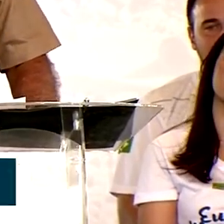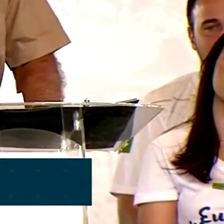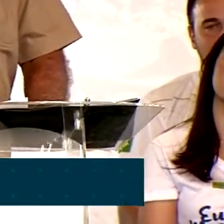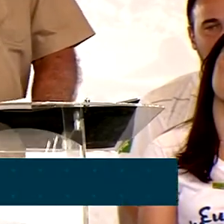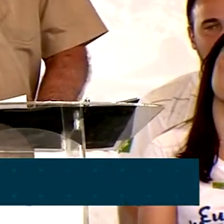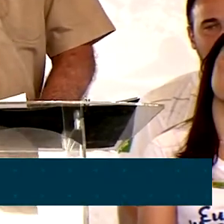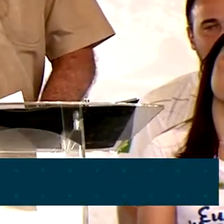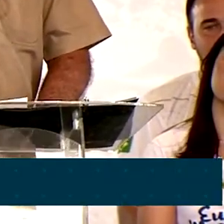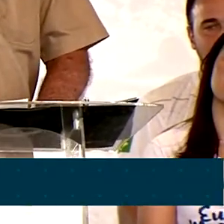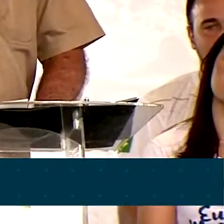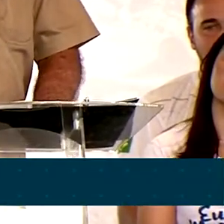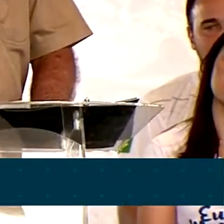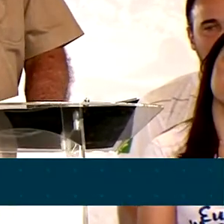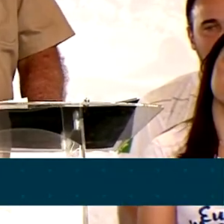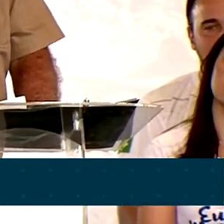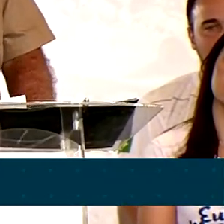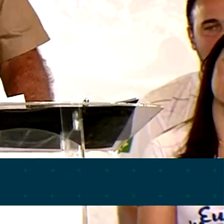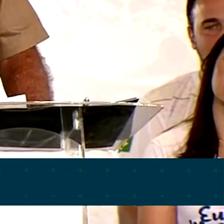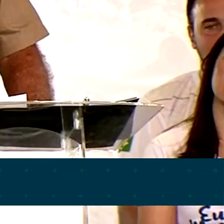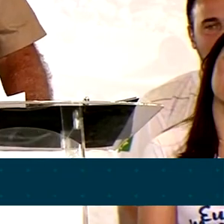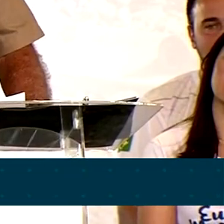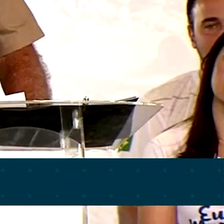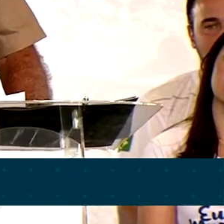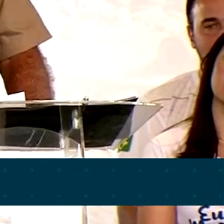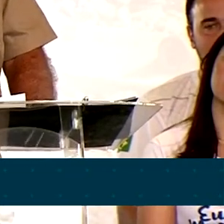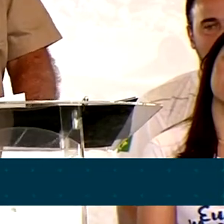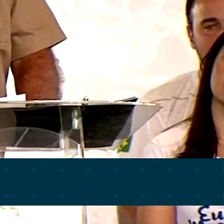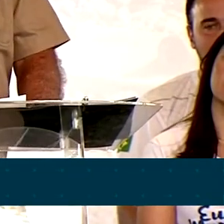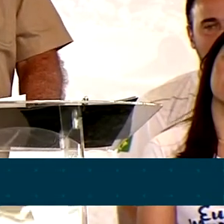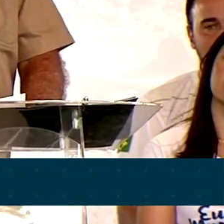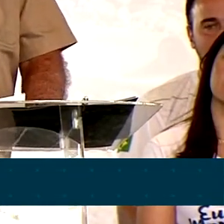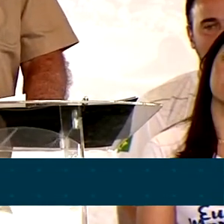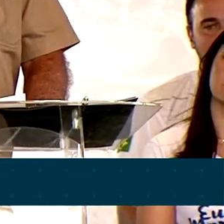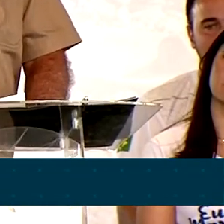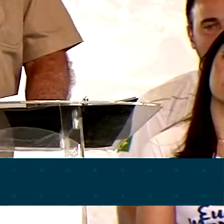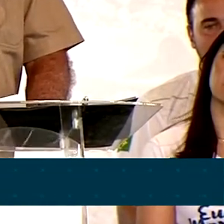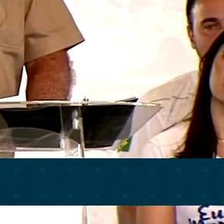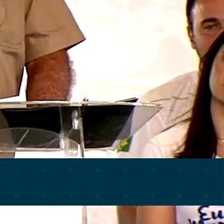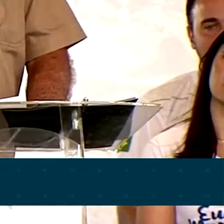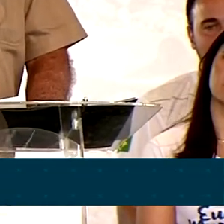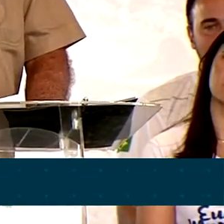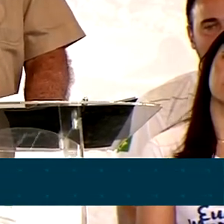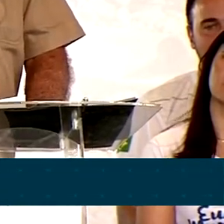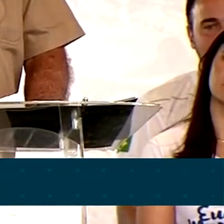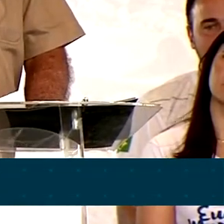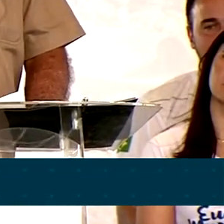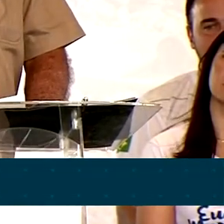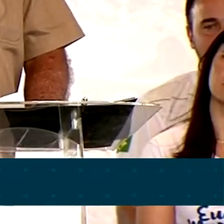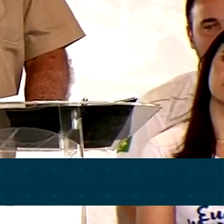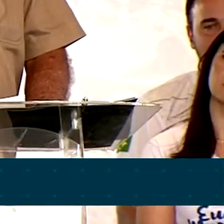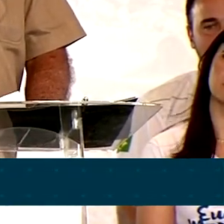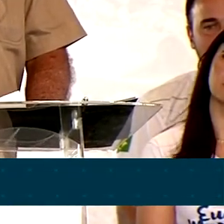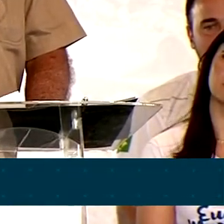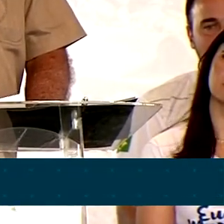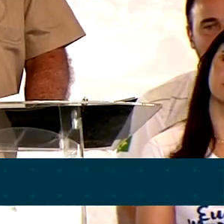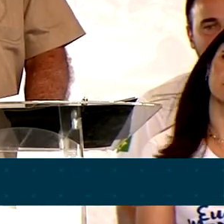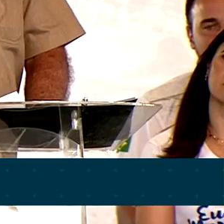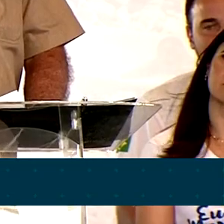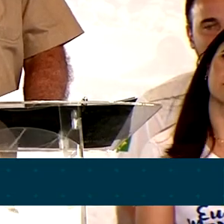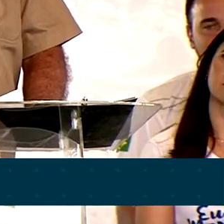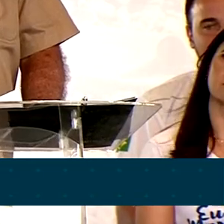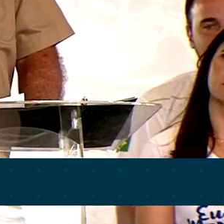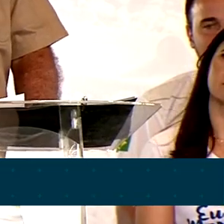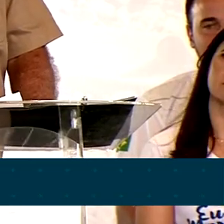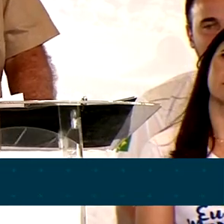no Brasil chegará mais barato, não só na mesa do consumidor, bem como nos portos